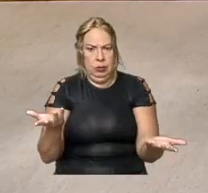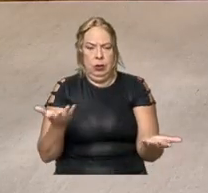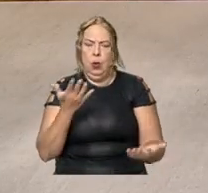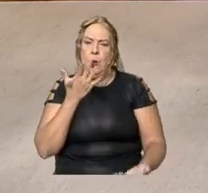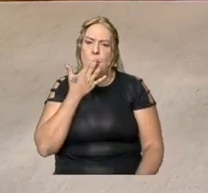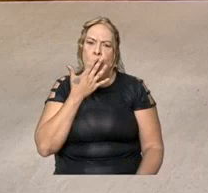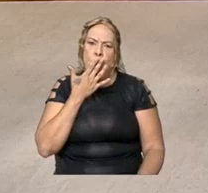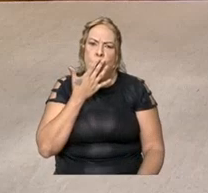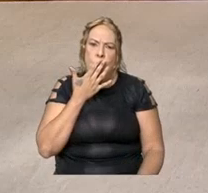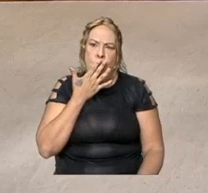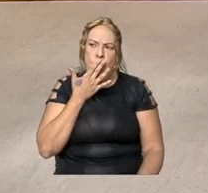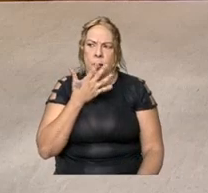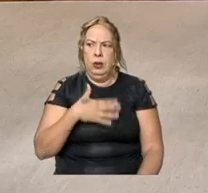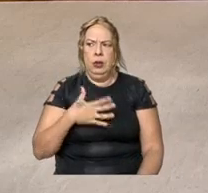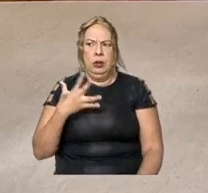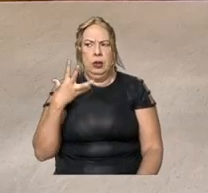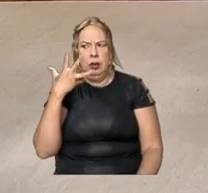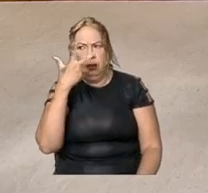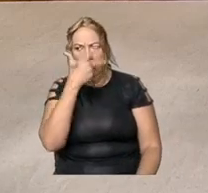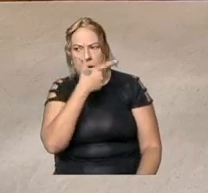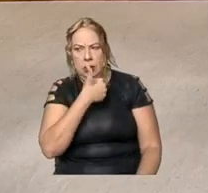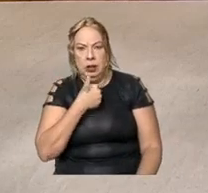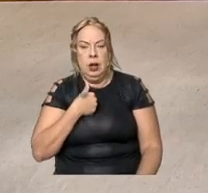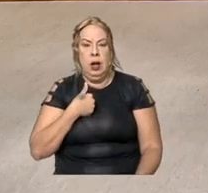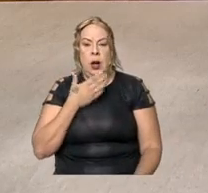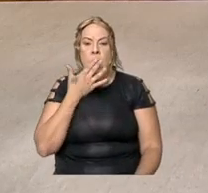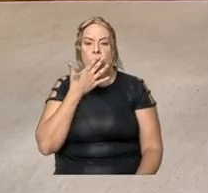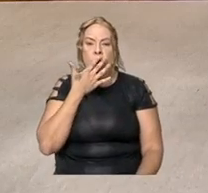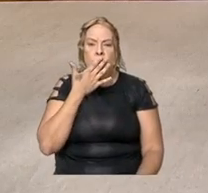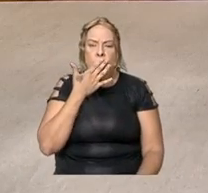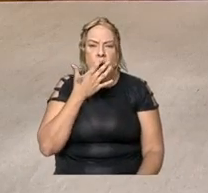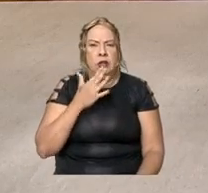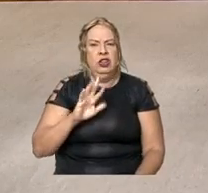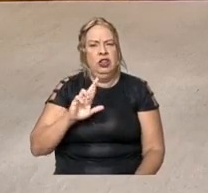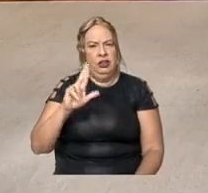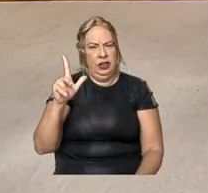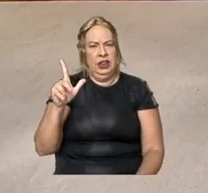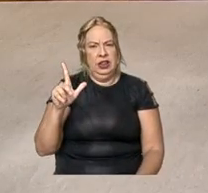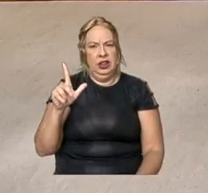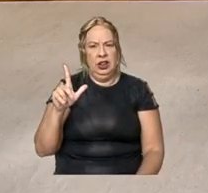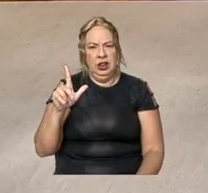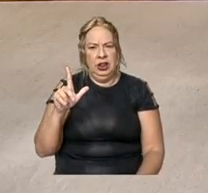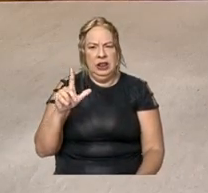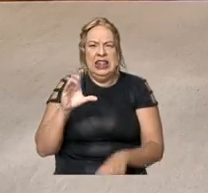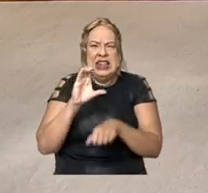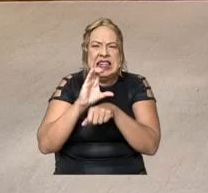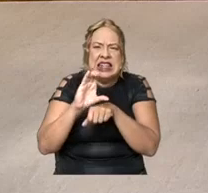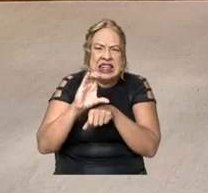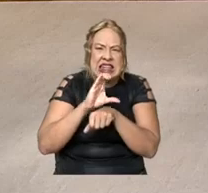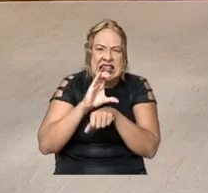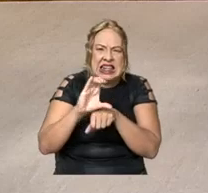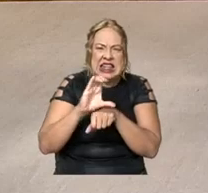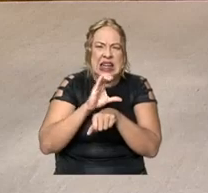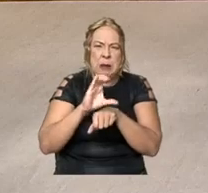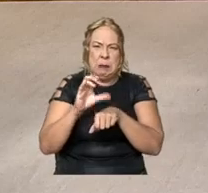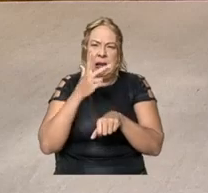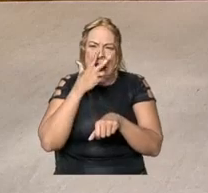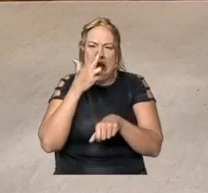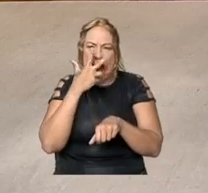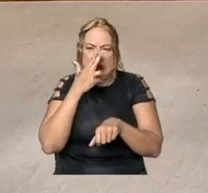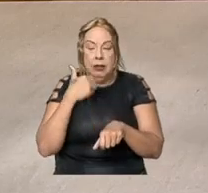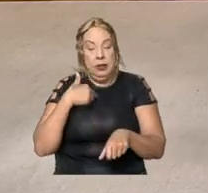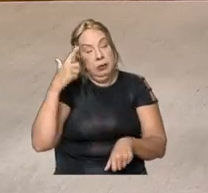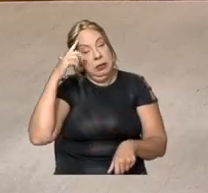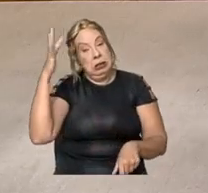cor? Essa cor aí, pra mim, é uma das mais lindas Chumbo, que eu já vi. Né? Um tom diferente, tom né? Diferente, tipo um cinza, assim. Nossa, eu fico me imaginando